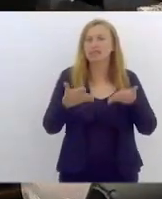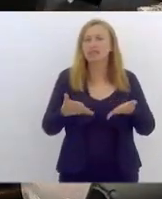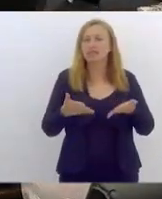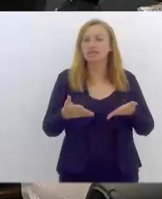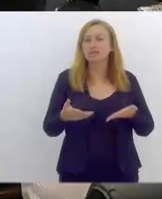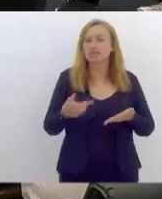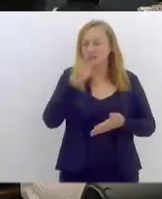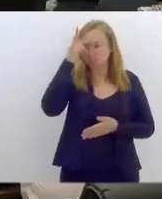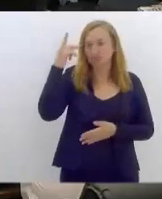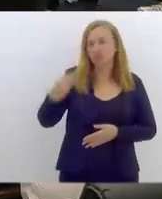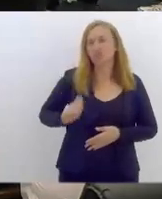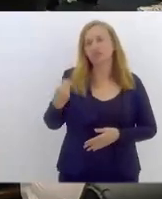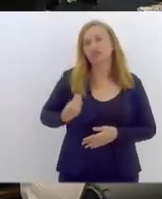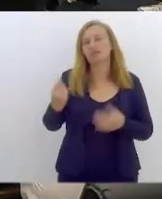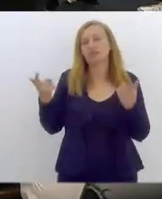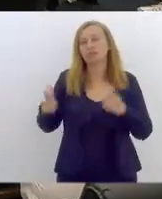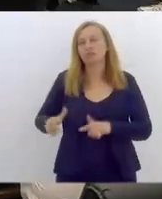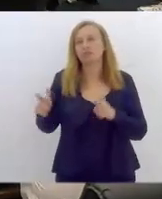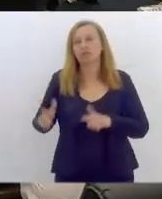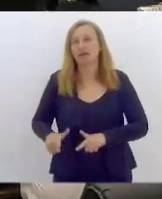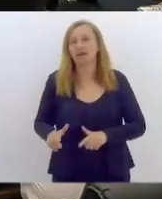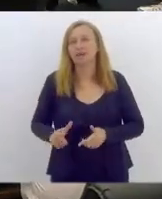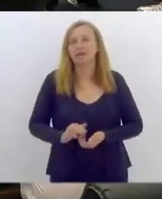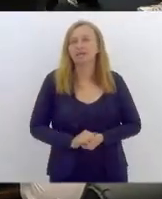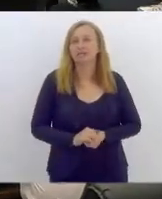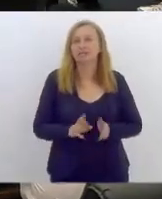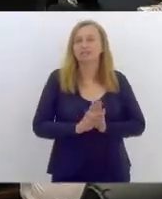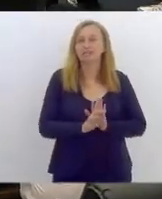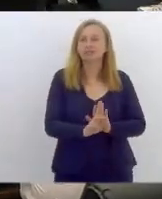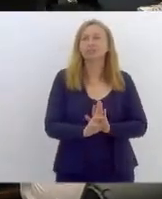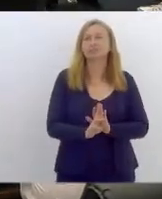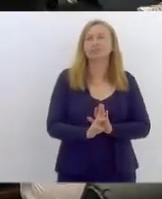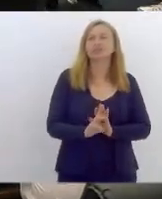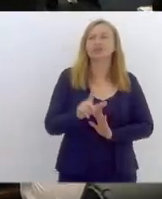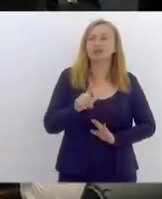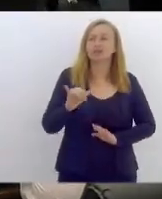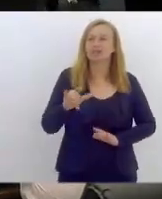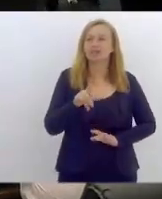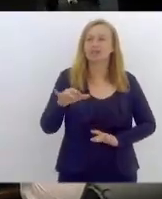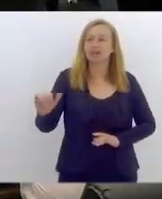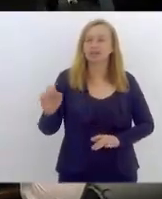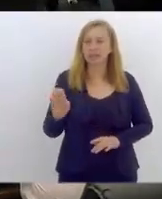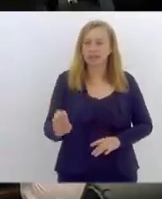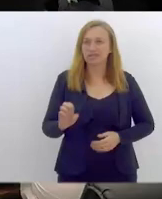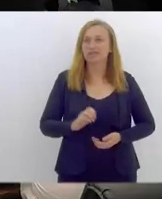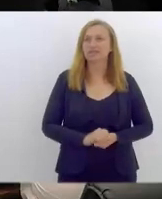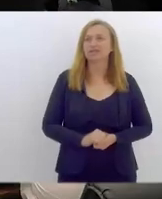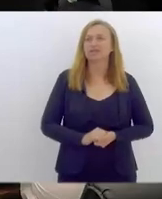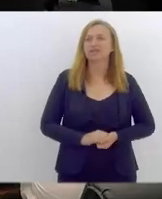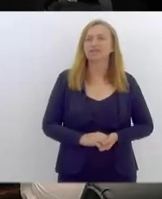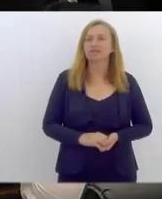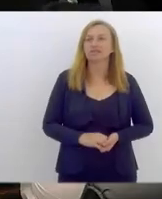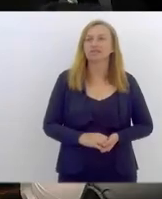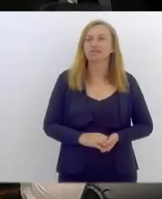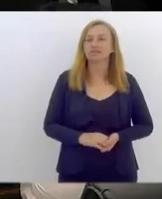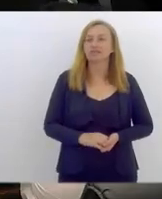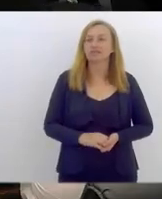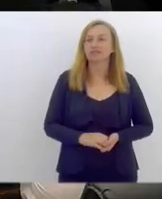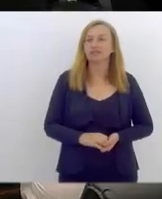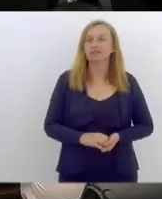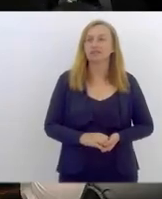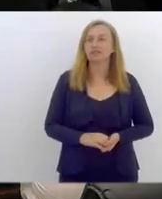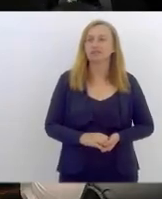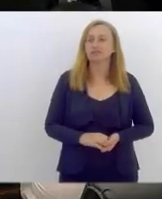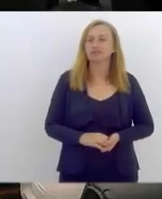moradores da Rede da Maré, representada pela Liliane Santos, que é uma rede